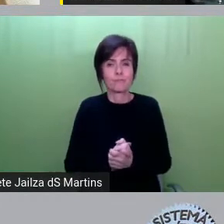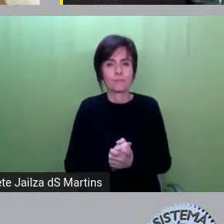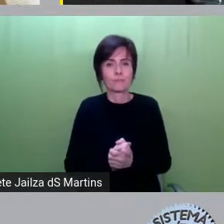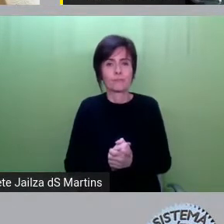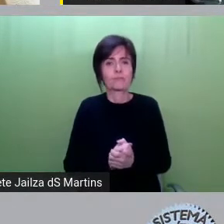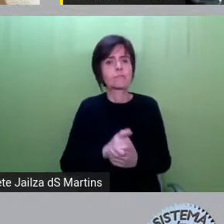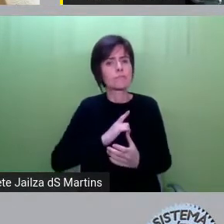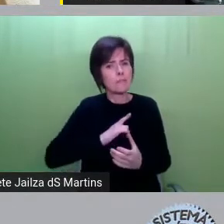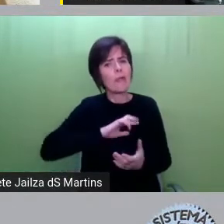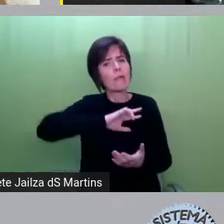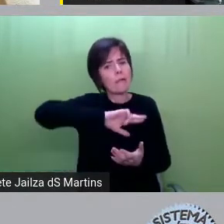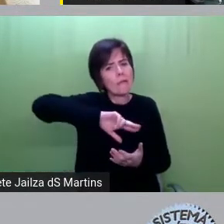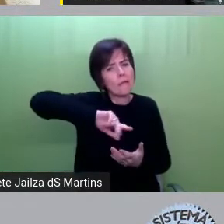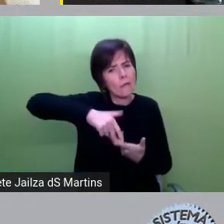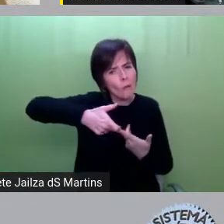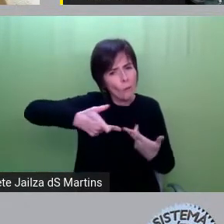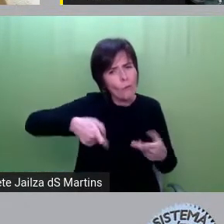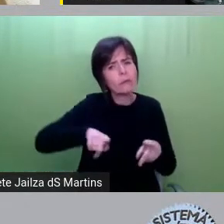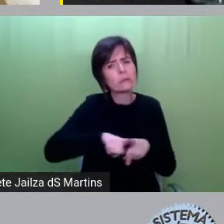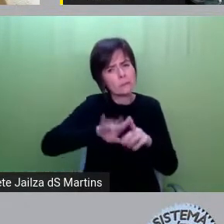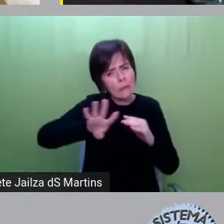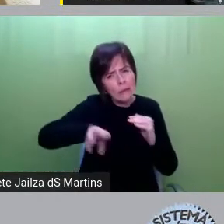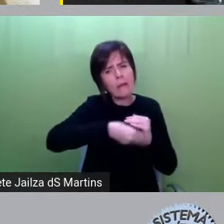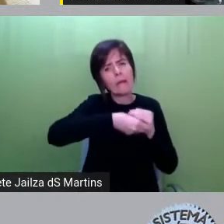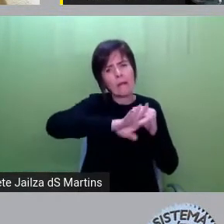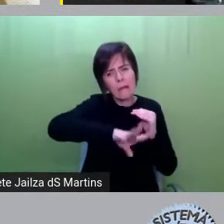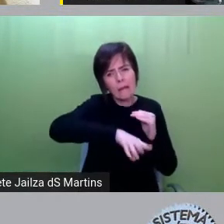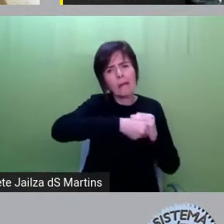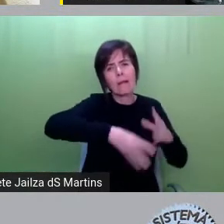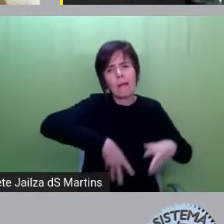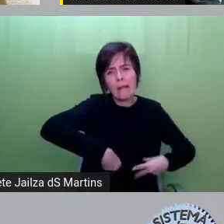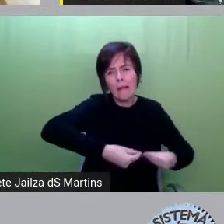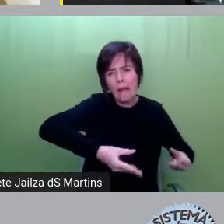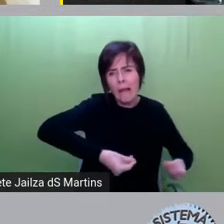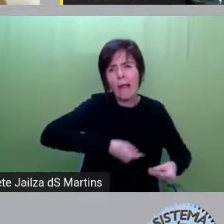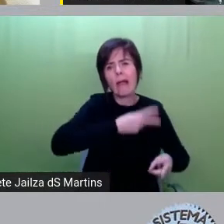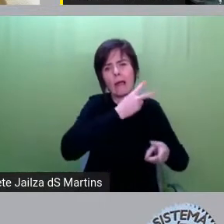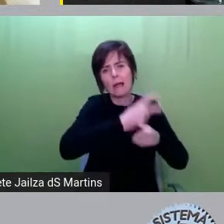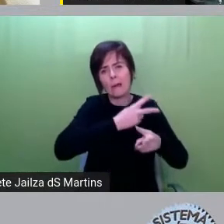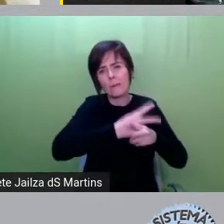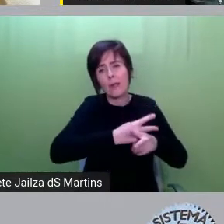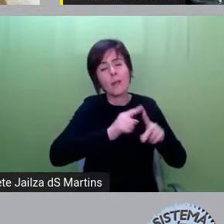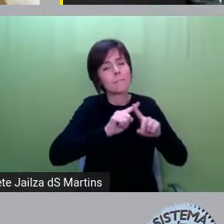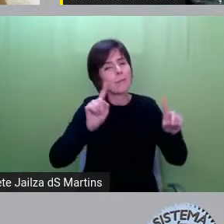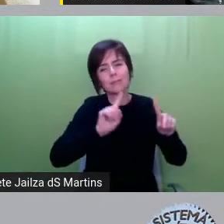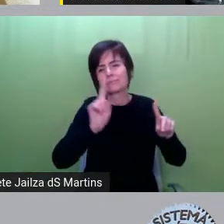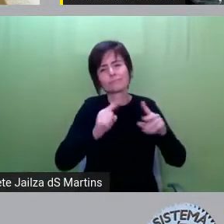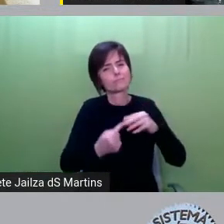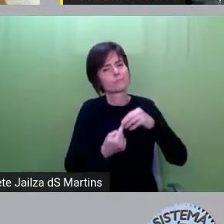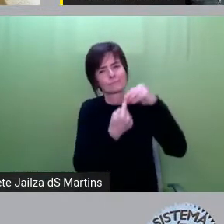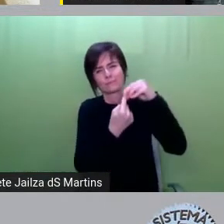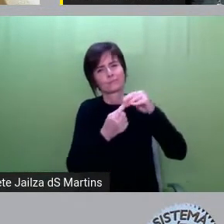Tem outros fatores, eventualmente gastos, empréstimos, etc., mas não é o principal.